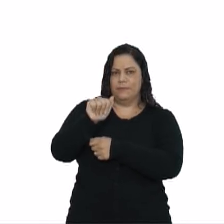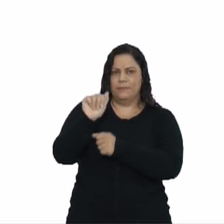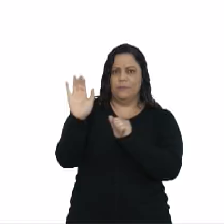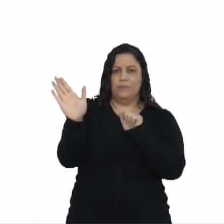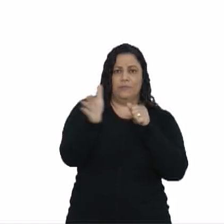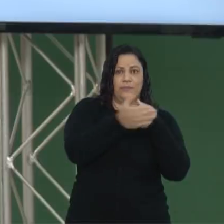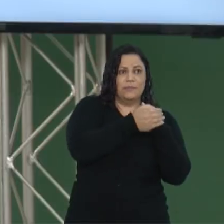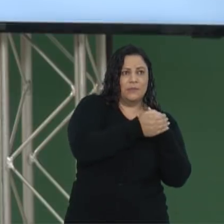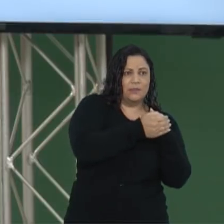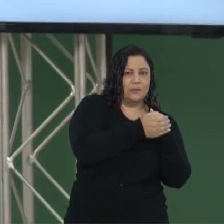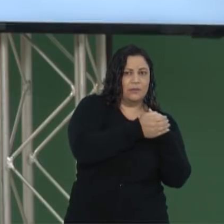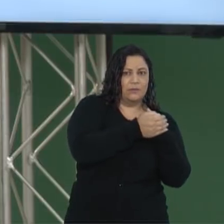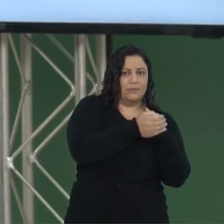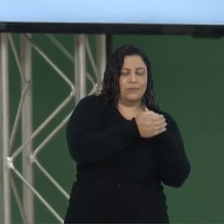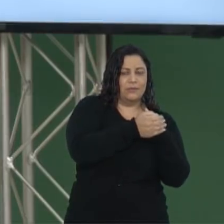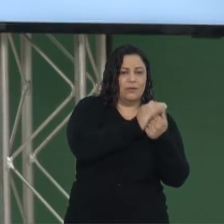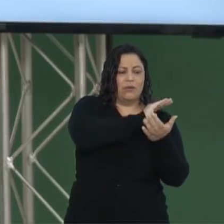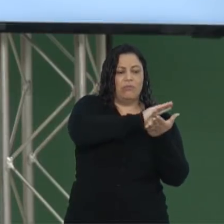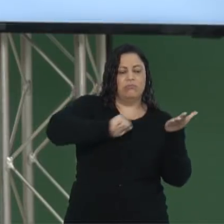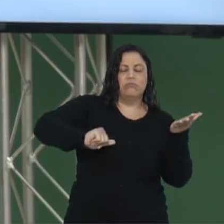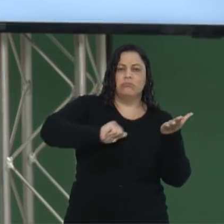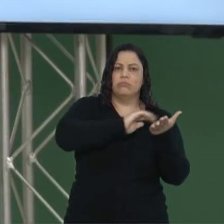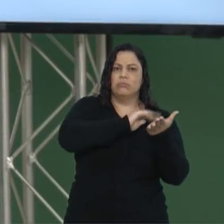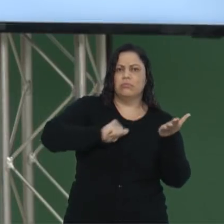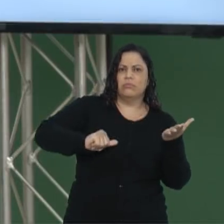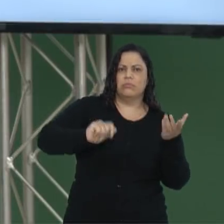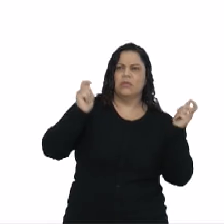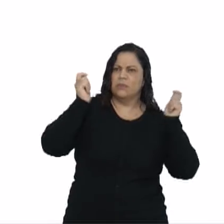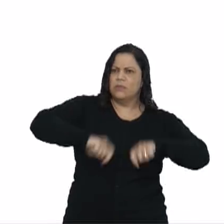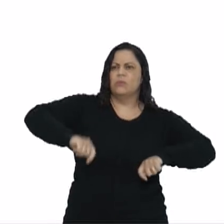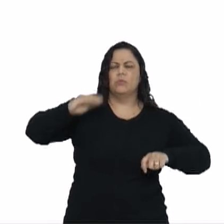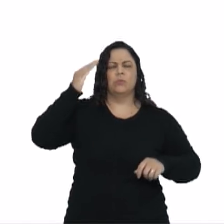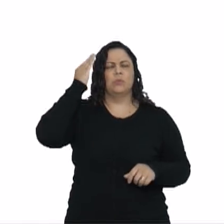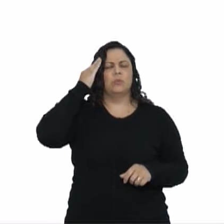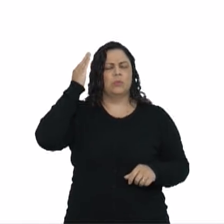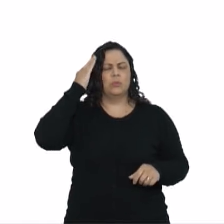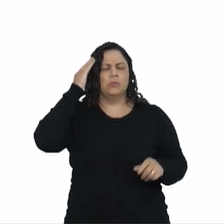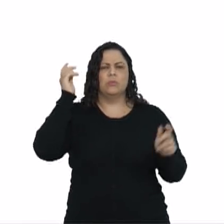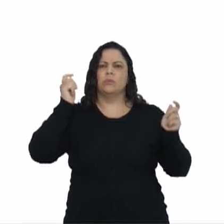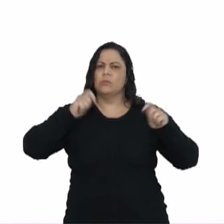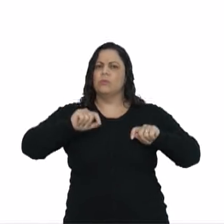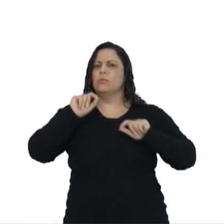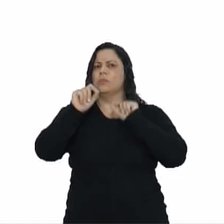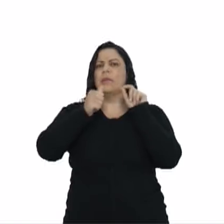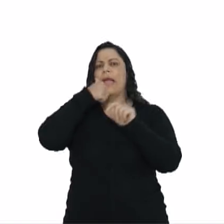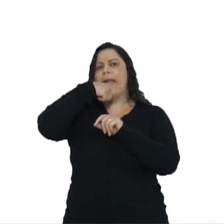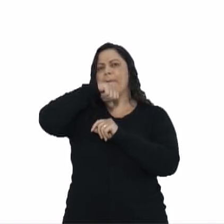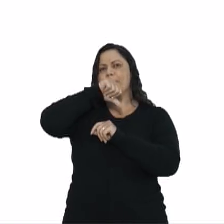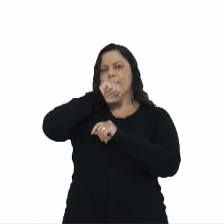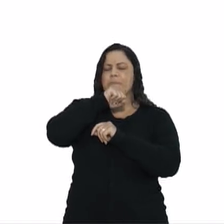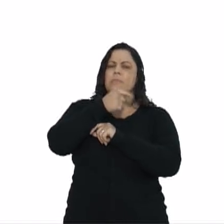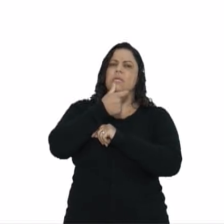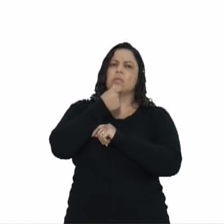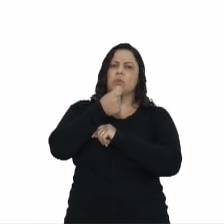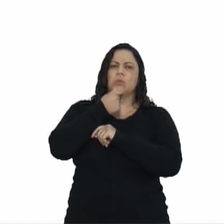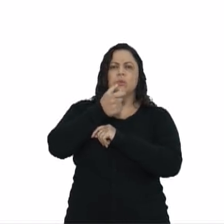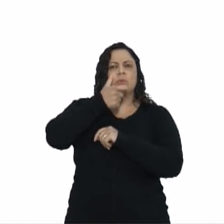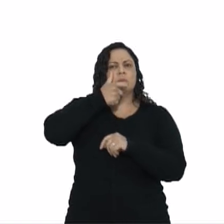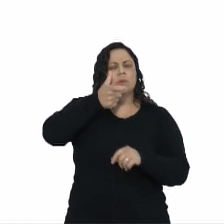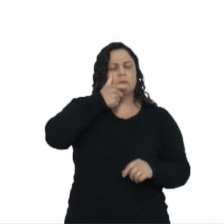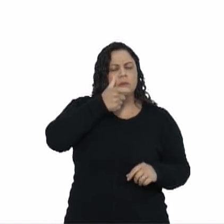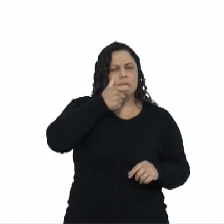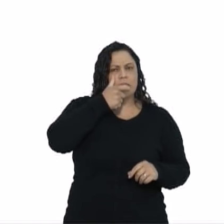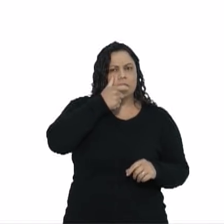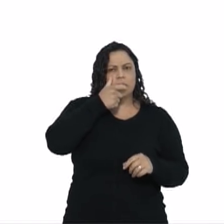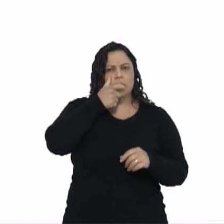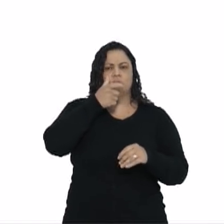gente retirasse, seria possível saber o tipo de programação a que a mãe do narrador assistia com mais